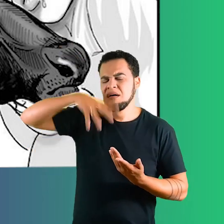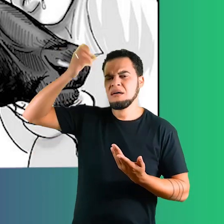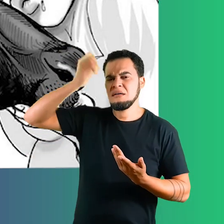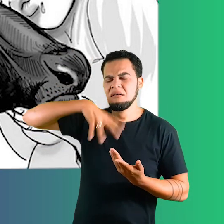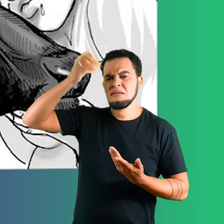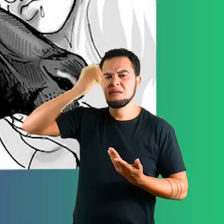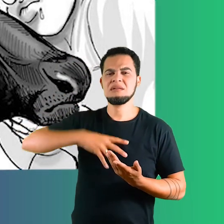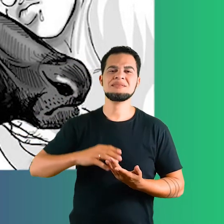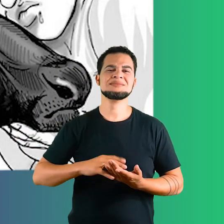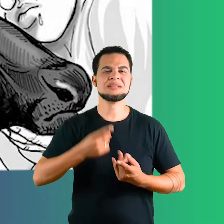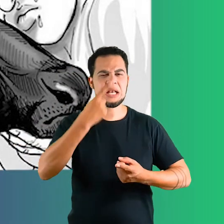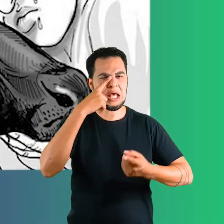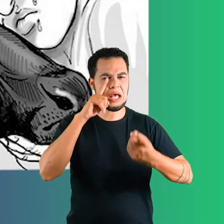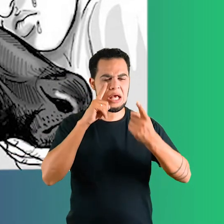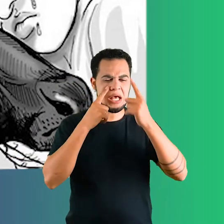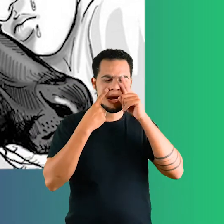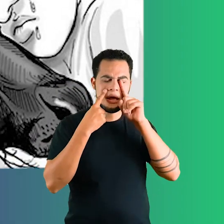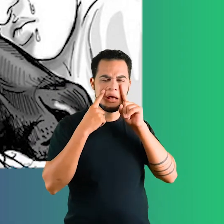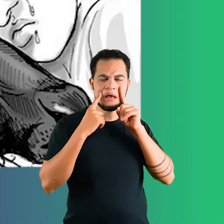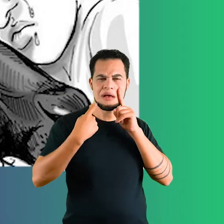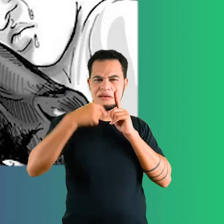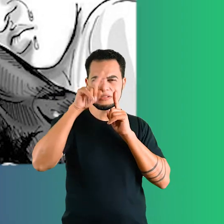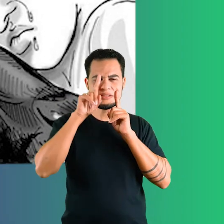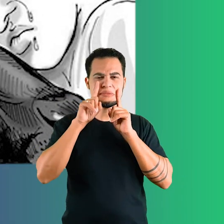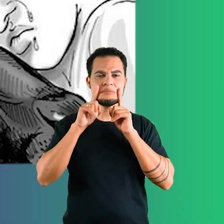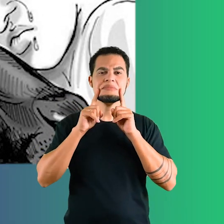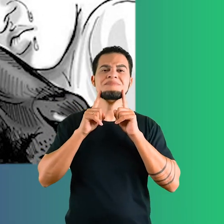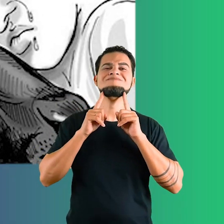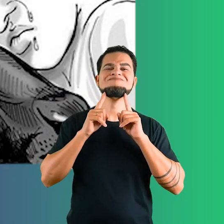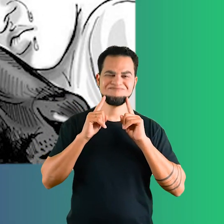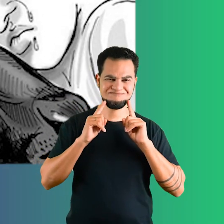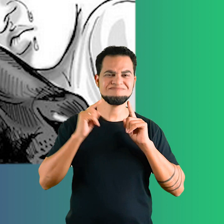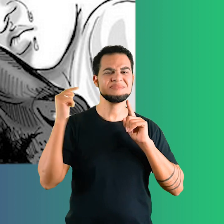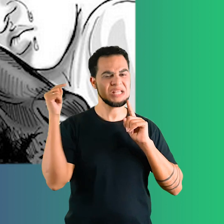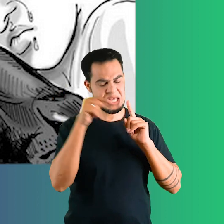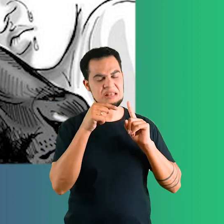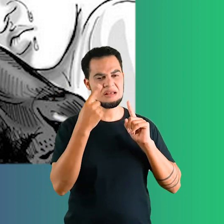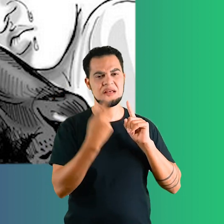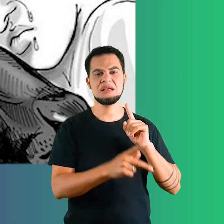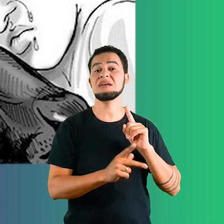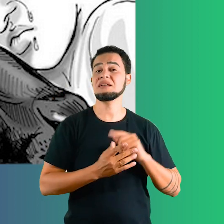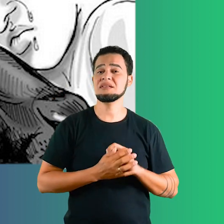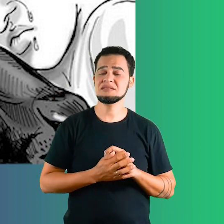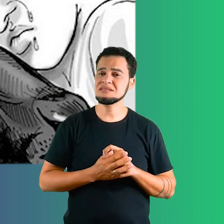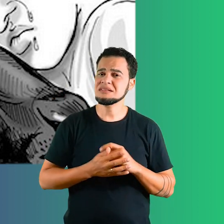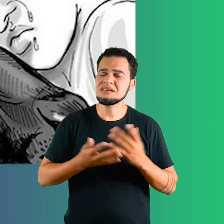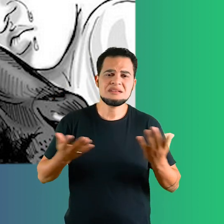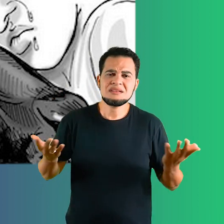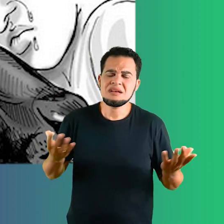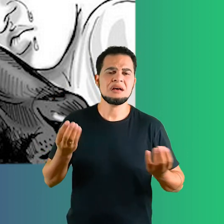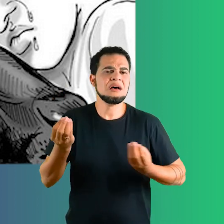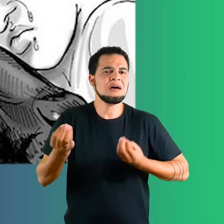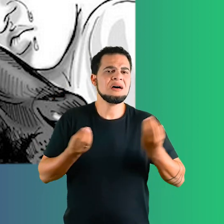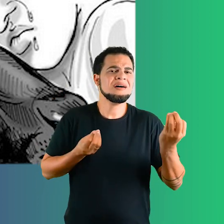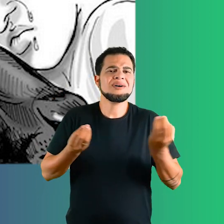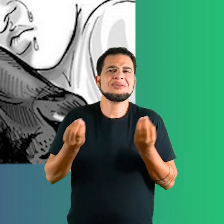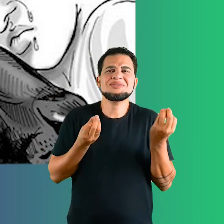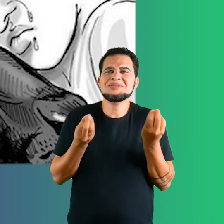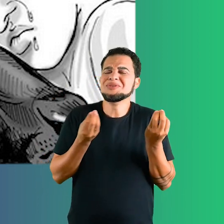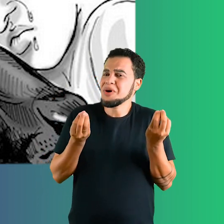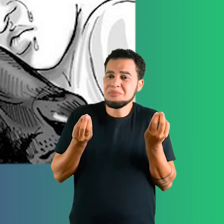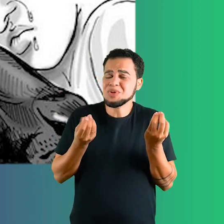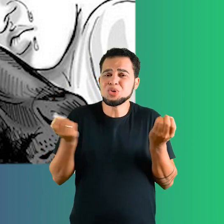violência. Lágrimas escorriam-me pelo rosto. Eram as lágrimas dele. Quão longe estavam,